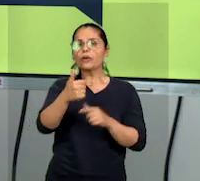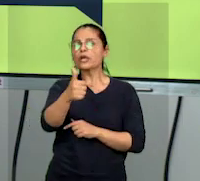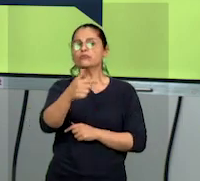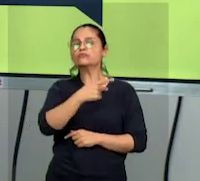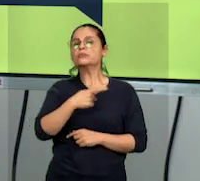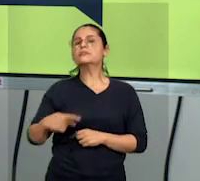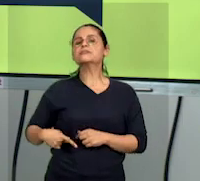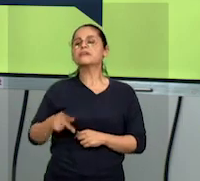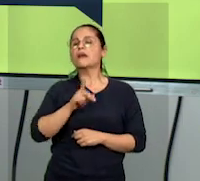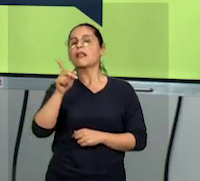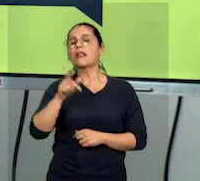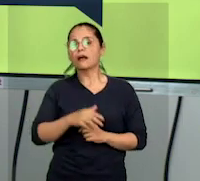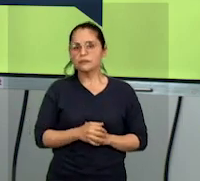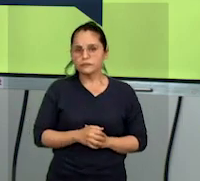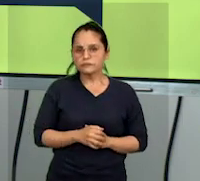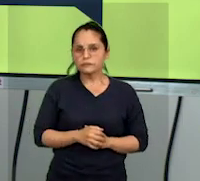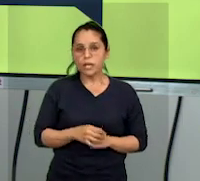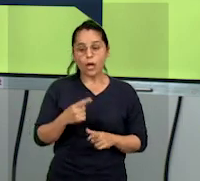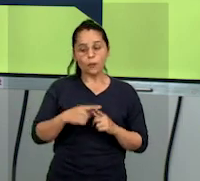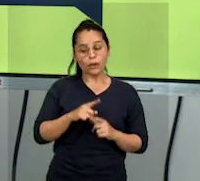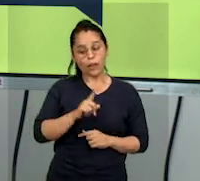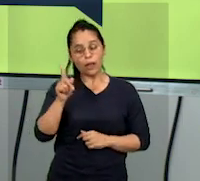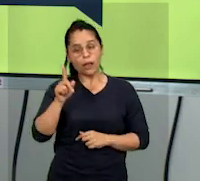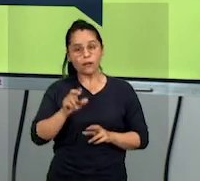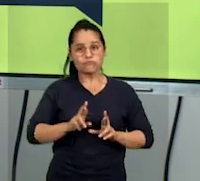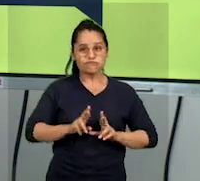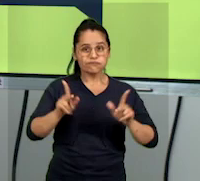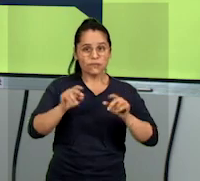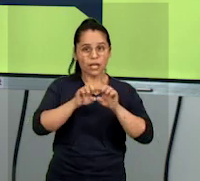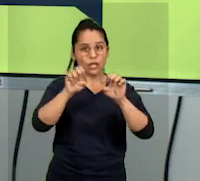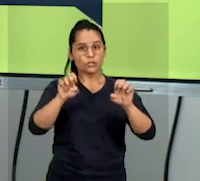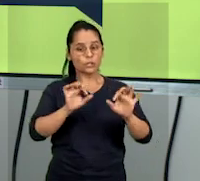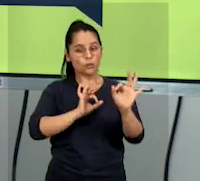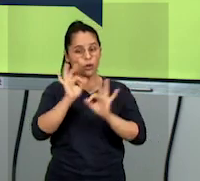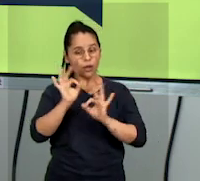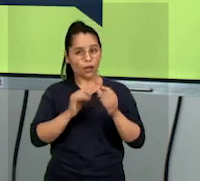lá? Lá é um sistema diferente que quem